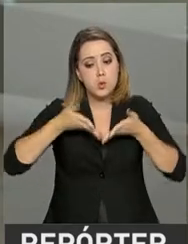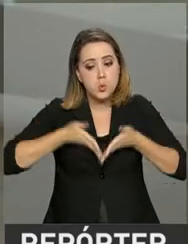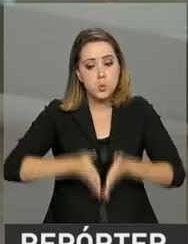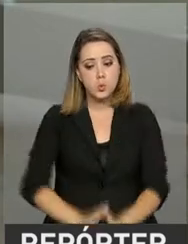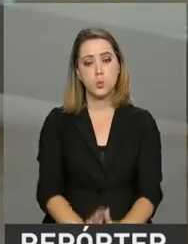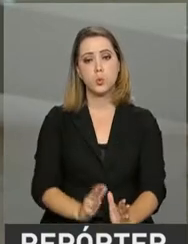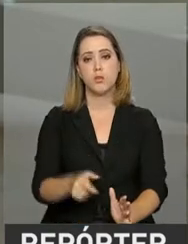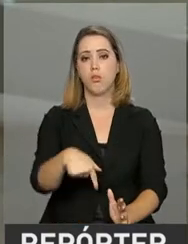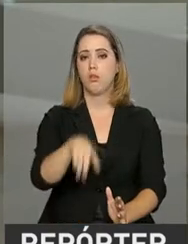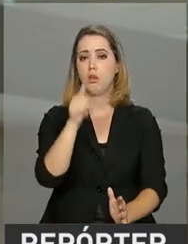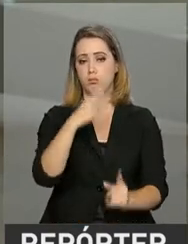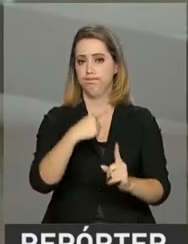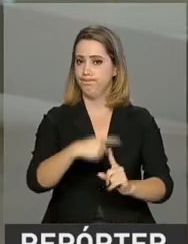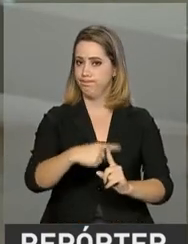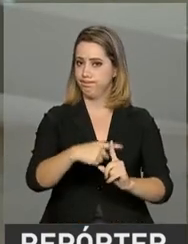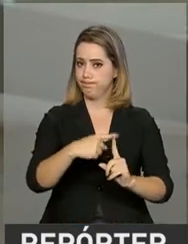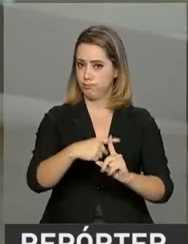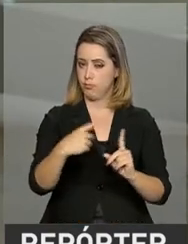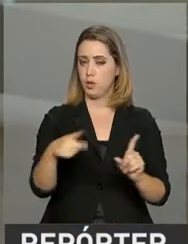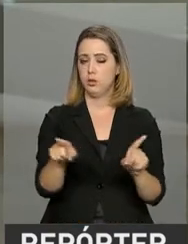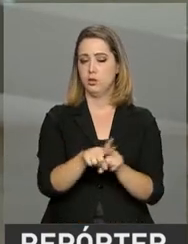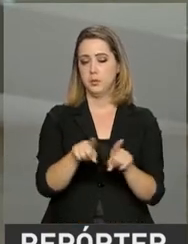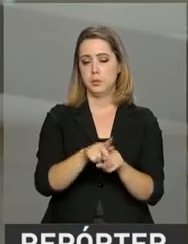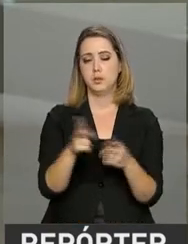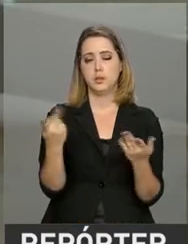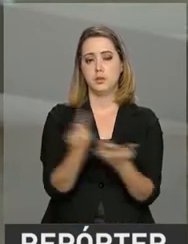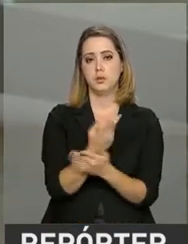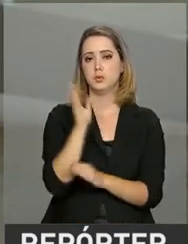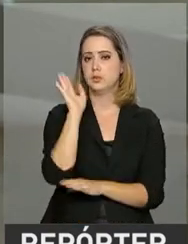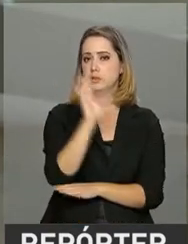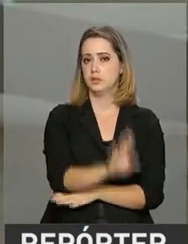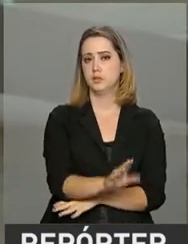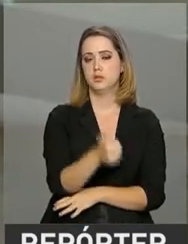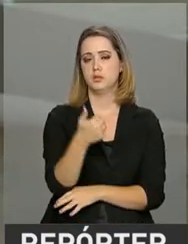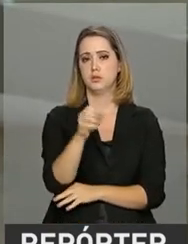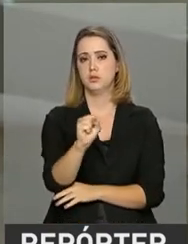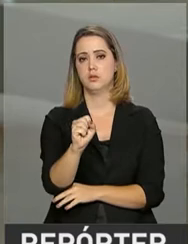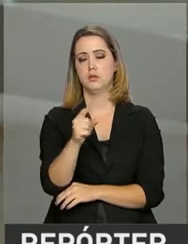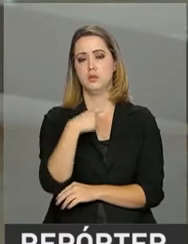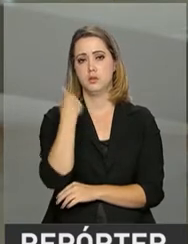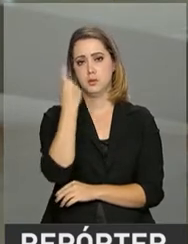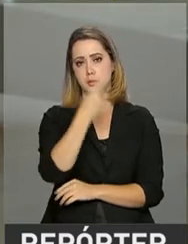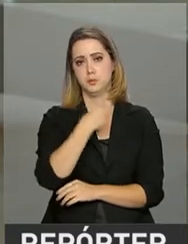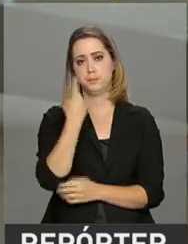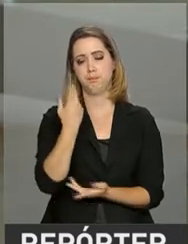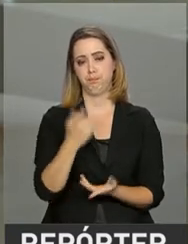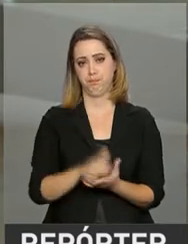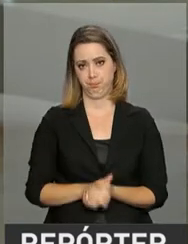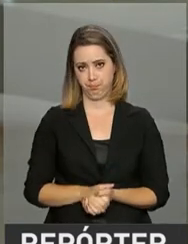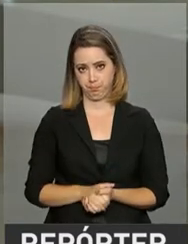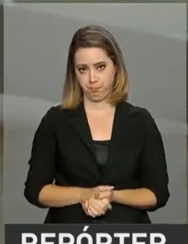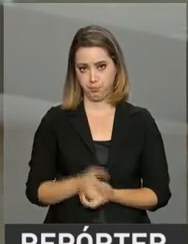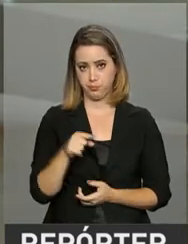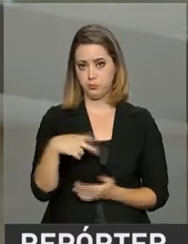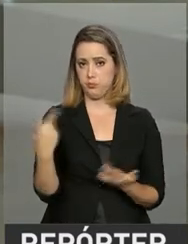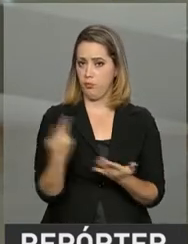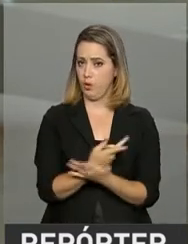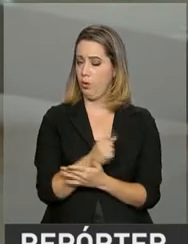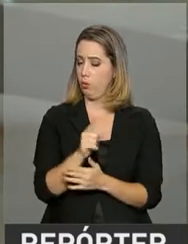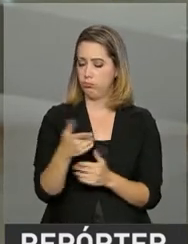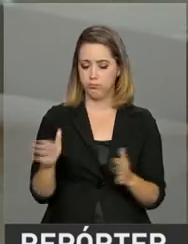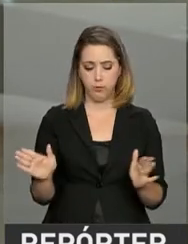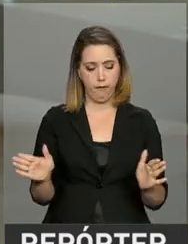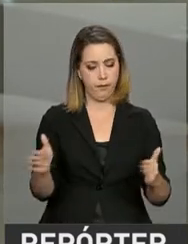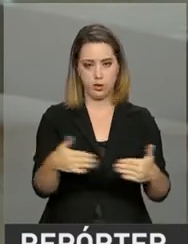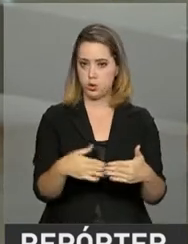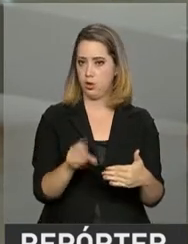também ocorre em porto alegre no fim da tarde às 18 horas no cemitério parque jardim o sepultamento não será aberto ao